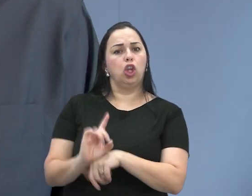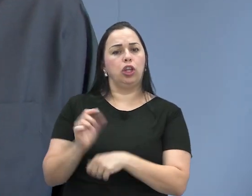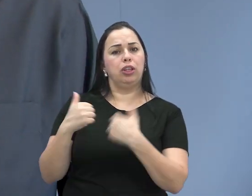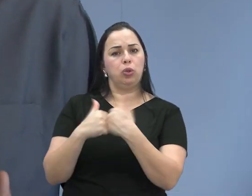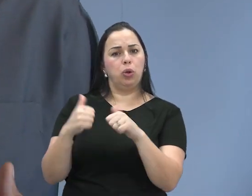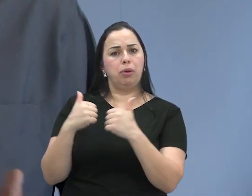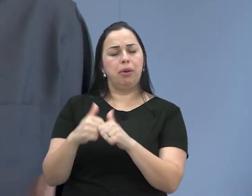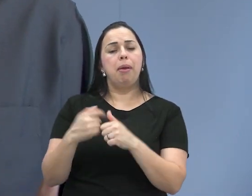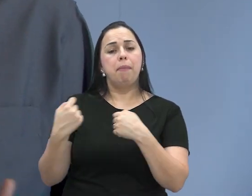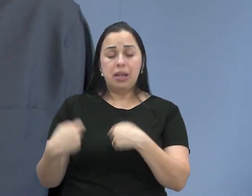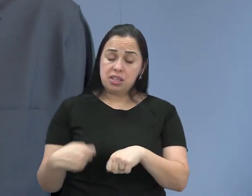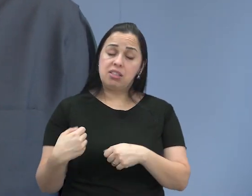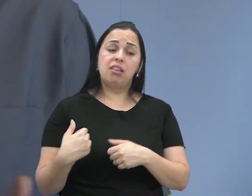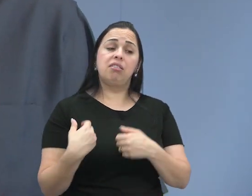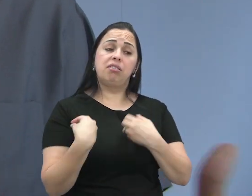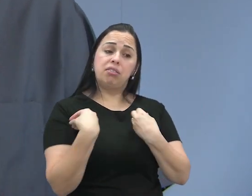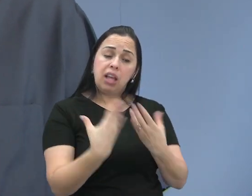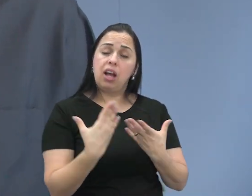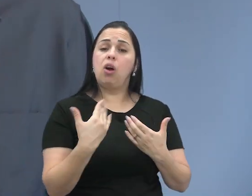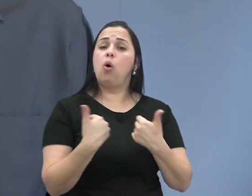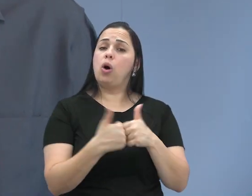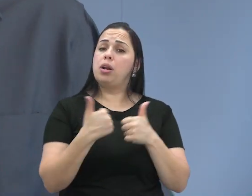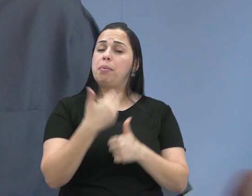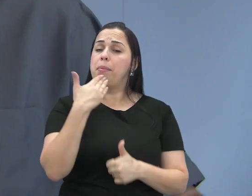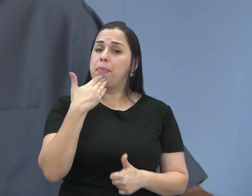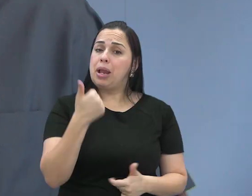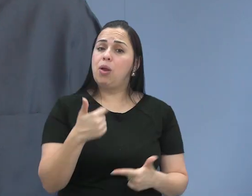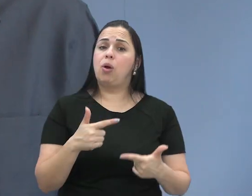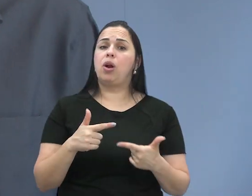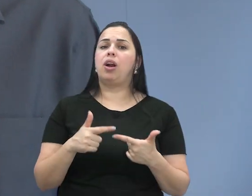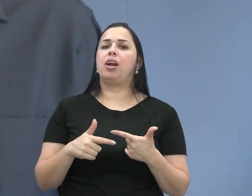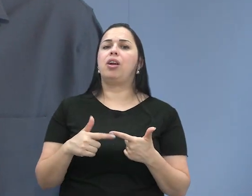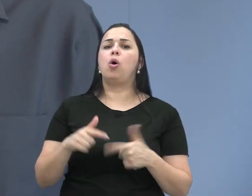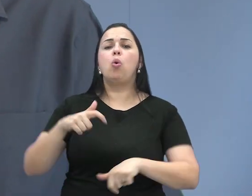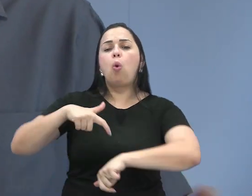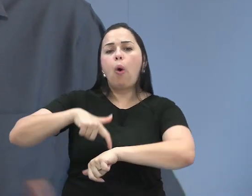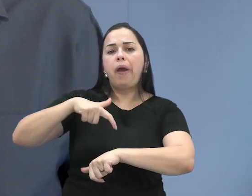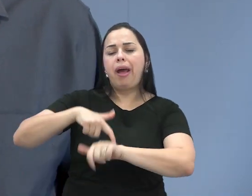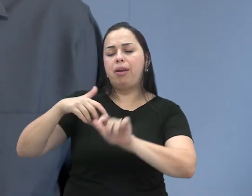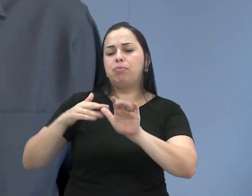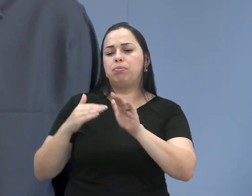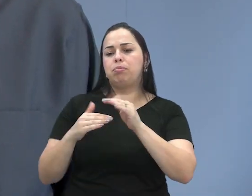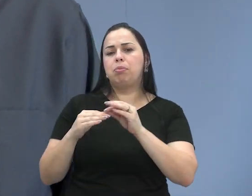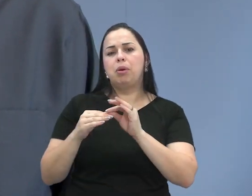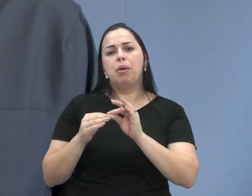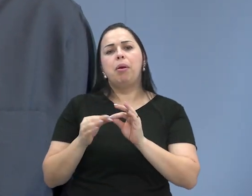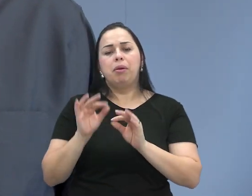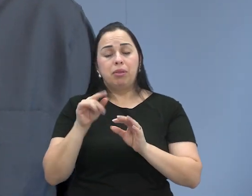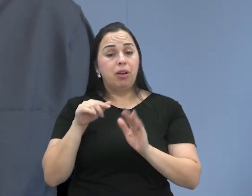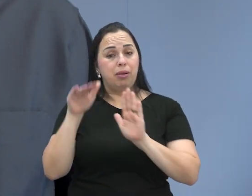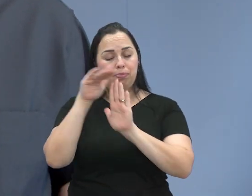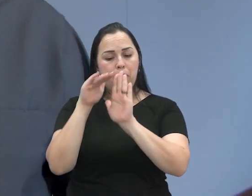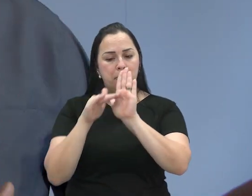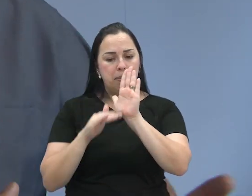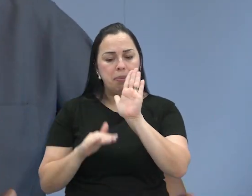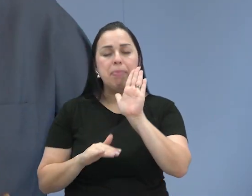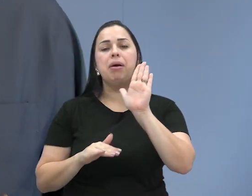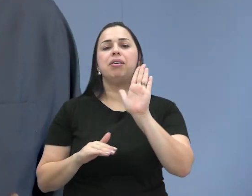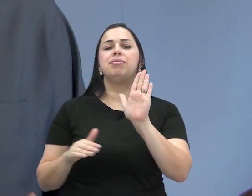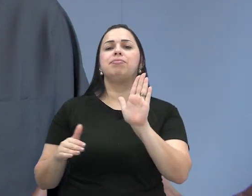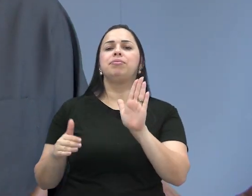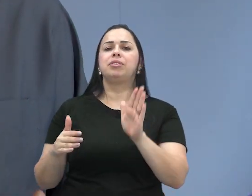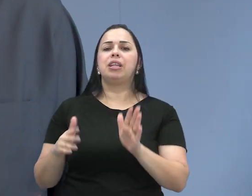possam ofertar, inclusive, melhores ônibus, mais linhas. Então é nesse sentido que a gente, por um